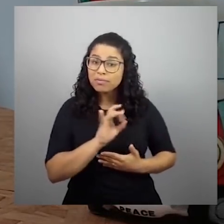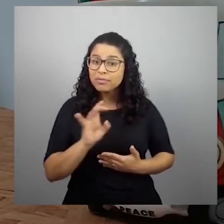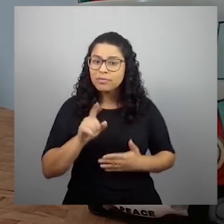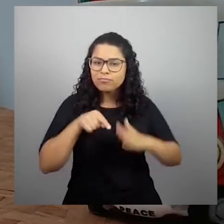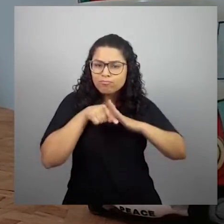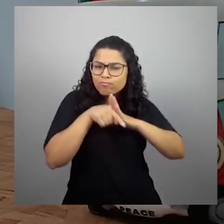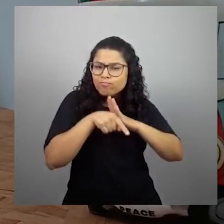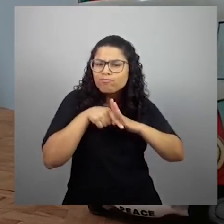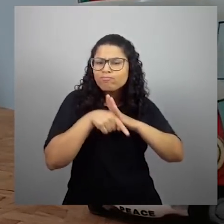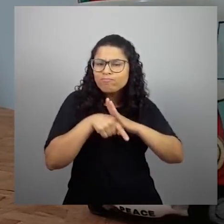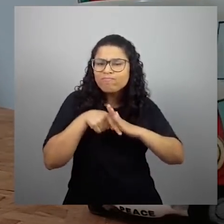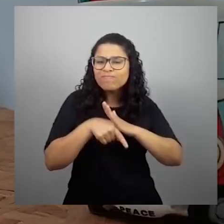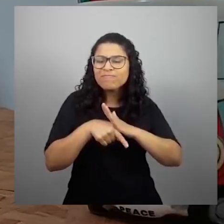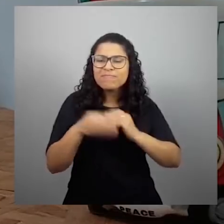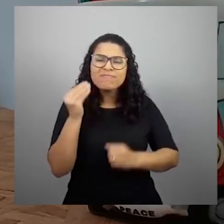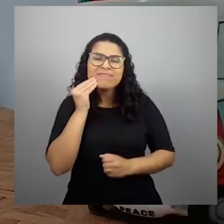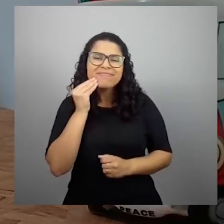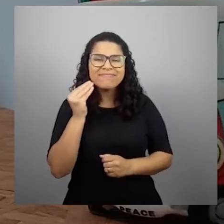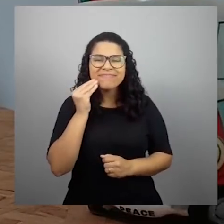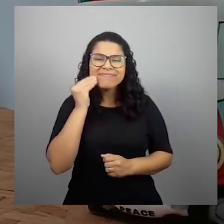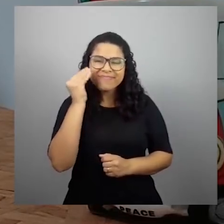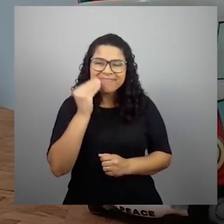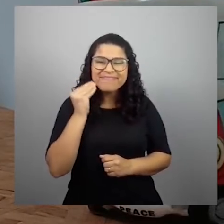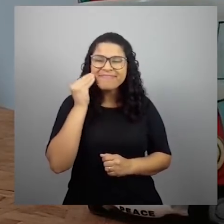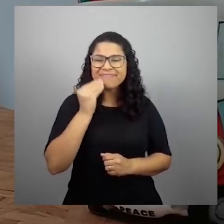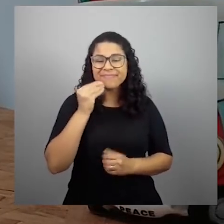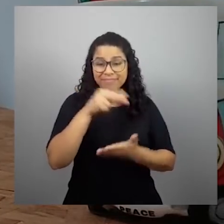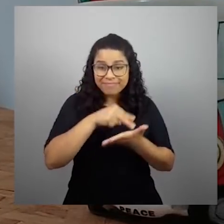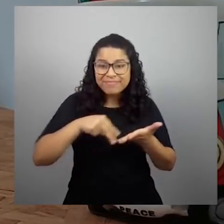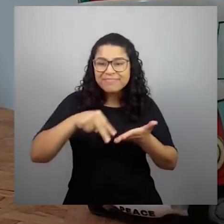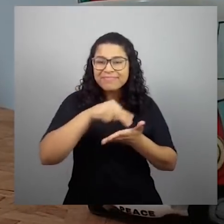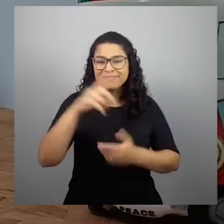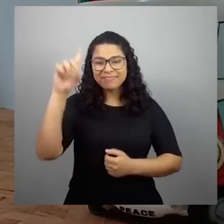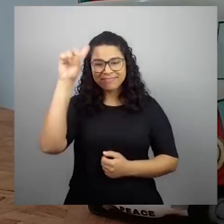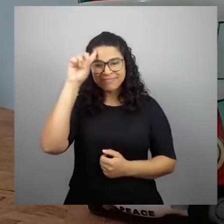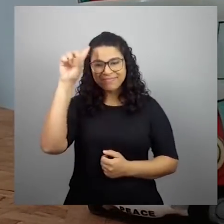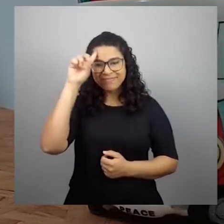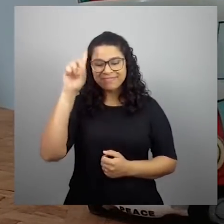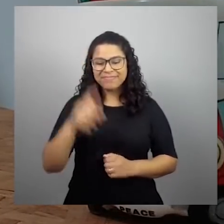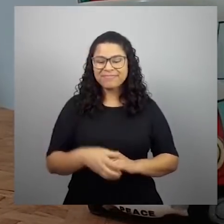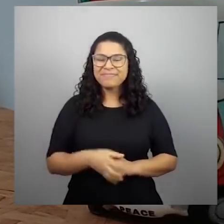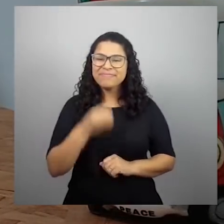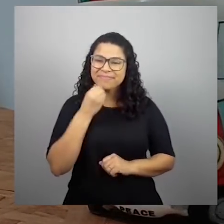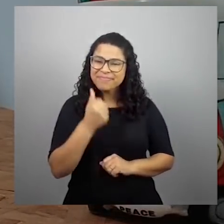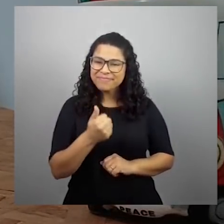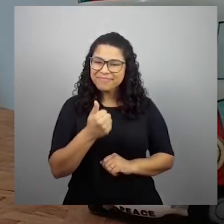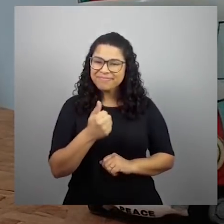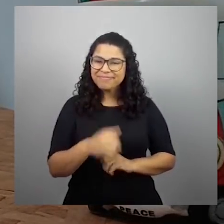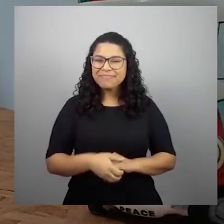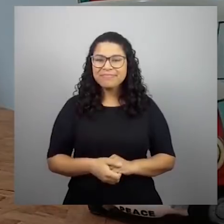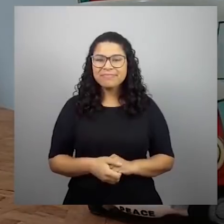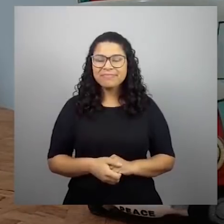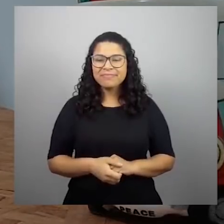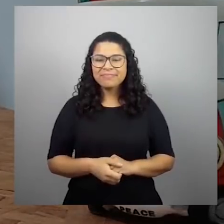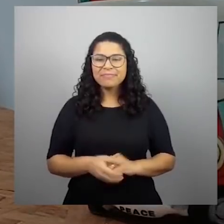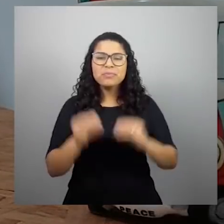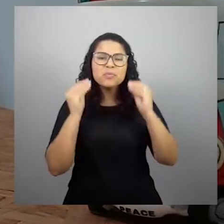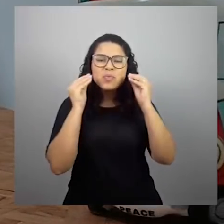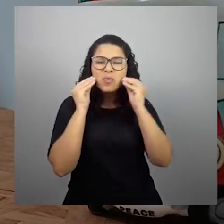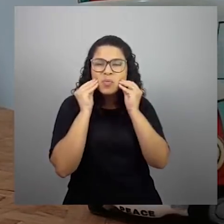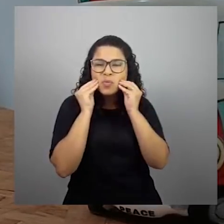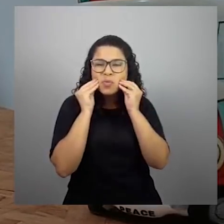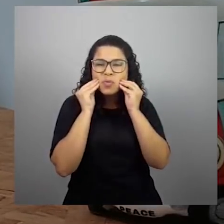vocês, investiguem, experimentem e dancem aí no dia a dia. Tudo bem?